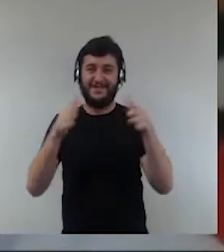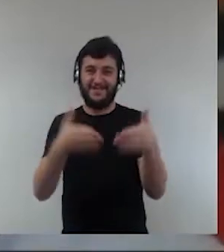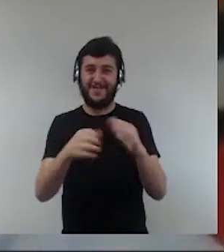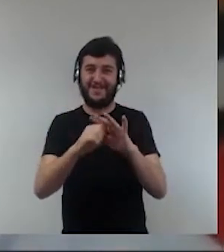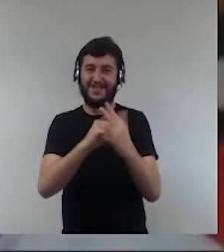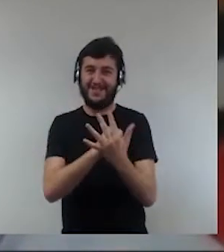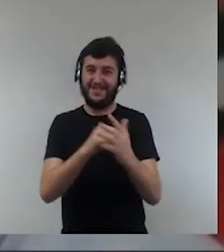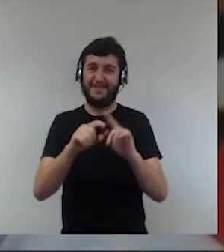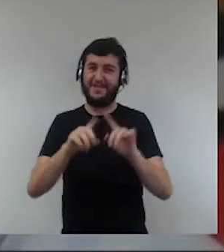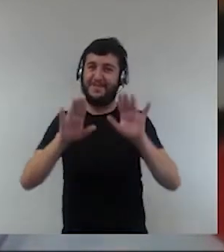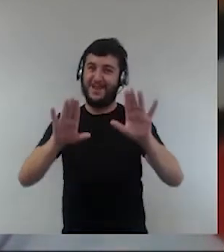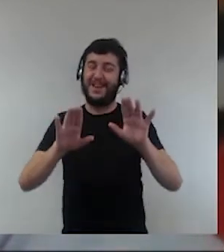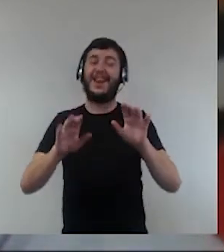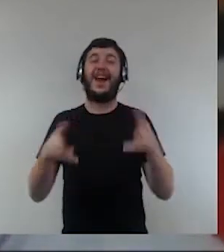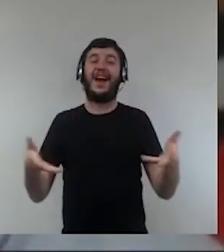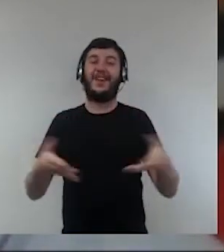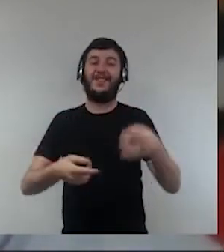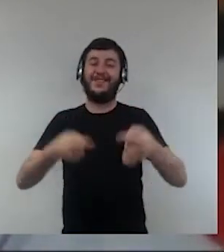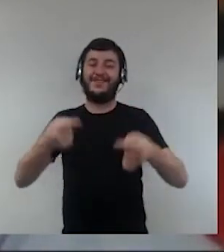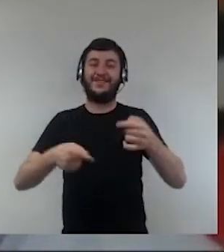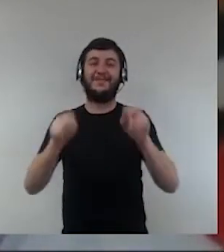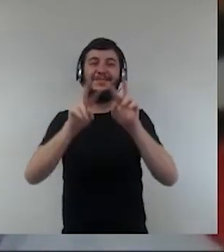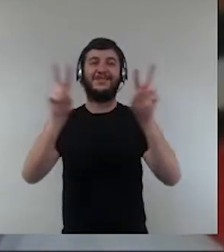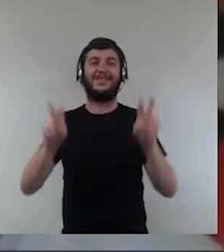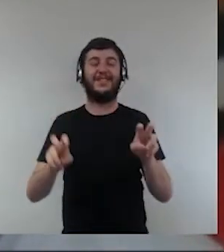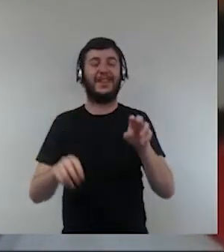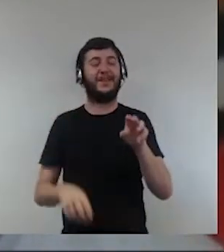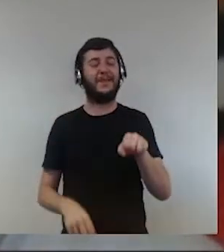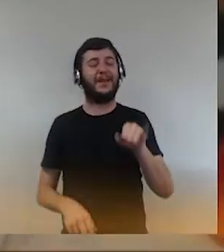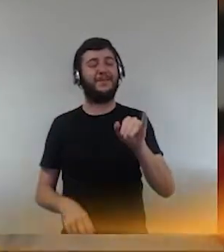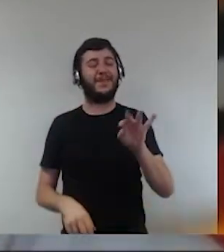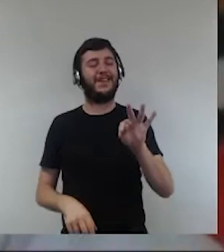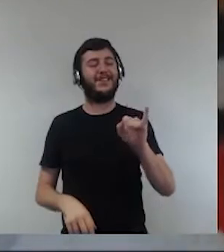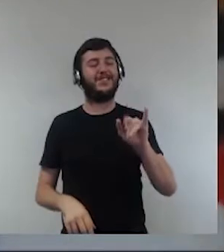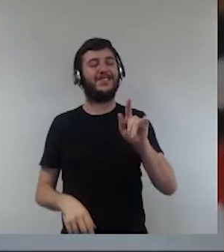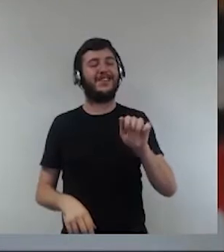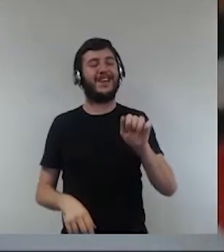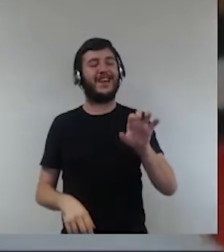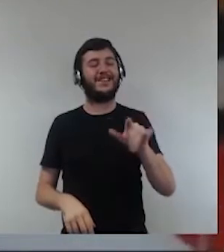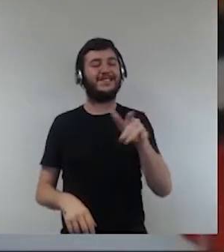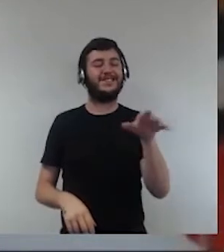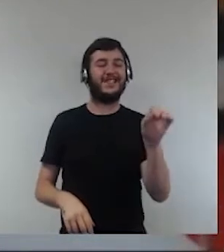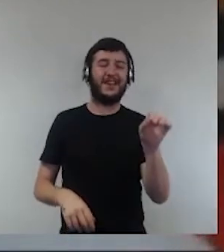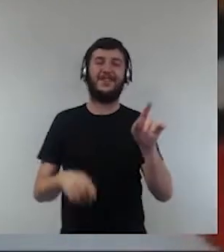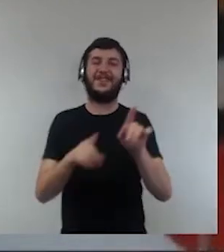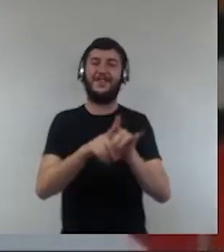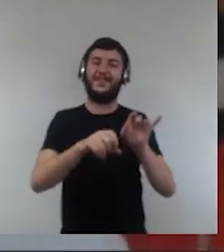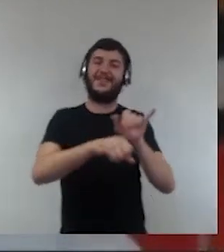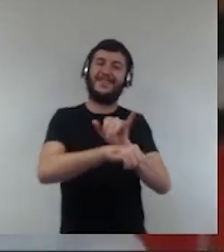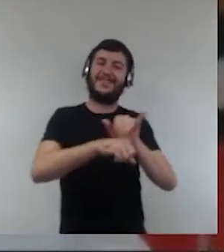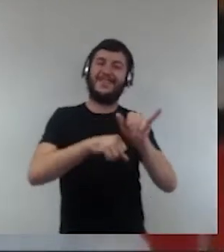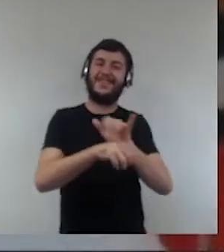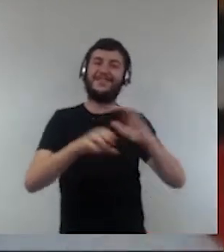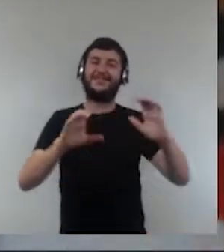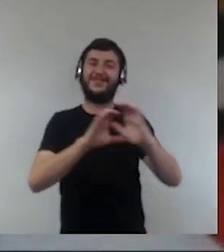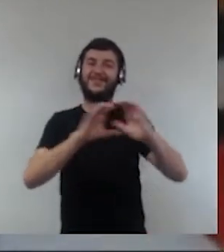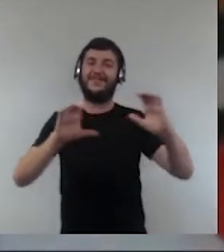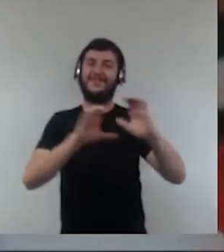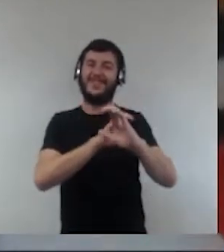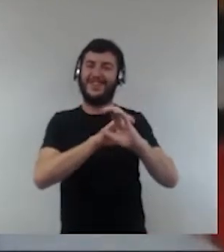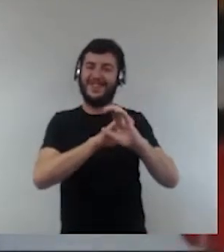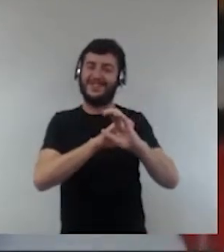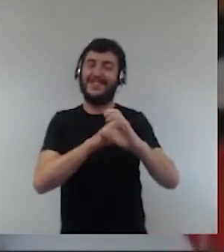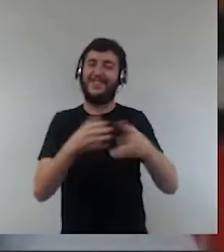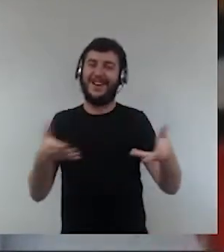trata da mitigação das garantias processuais e alternativas de comunicação durante a pandemia, né? E eu tenho a